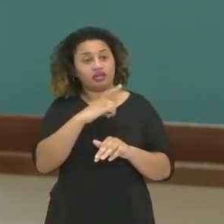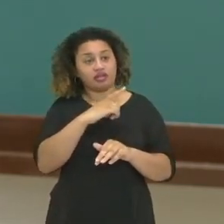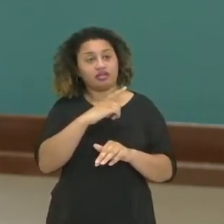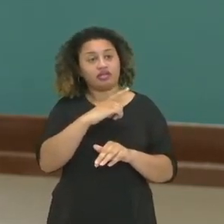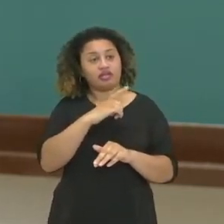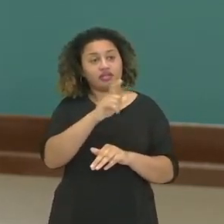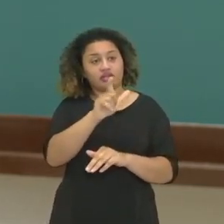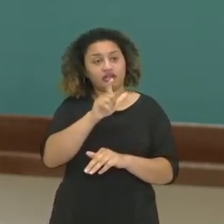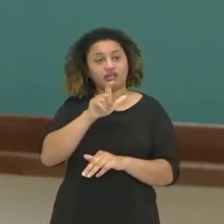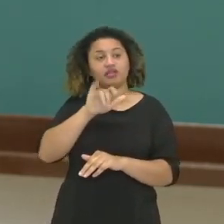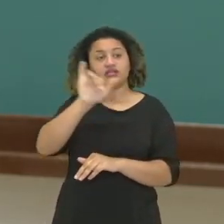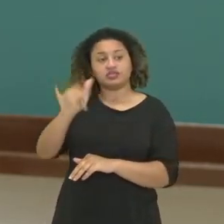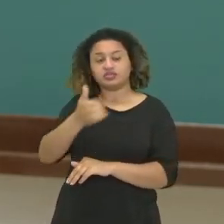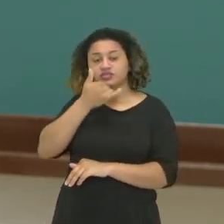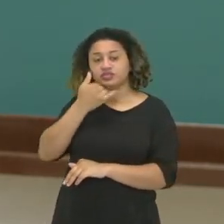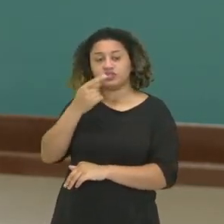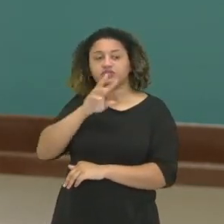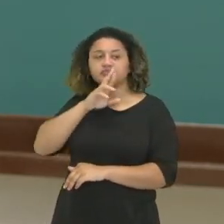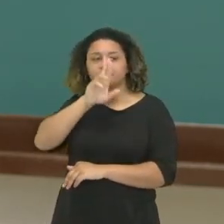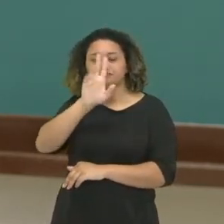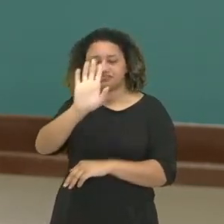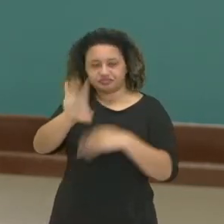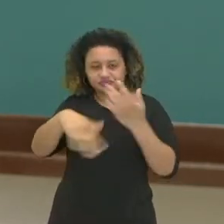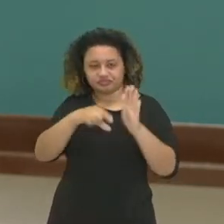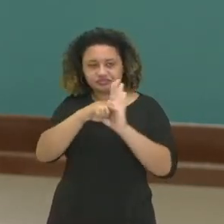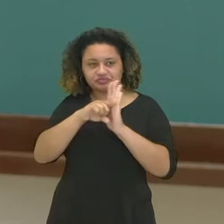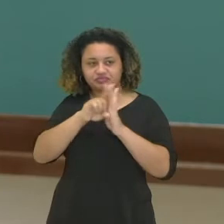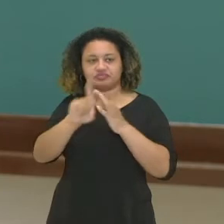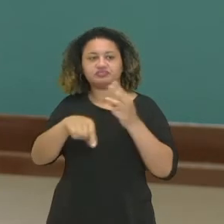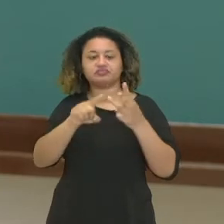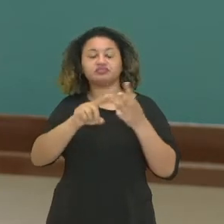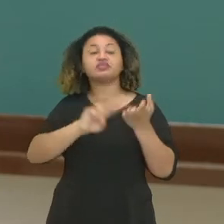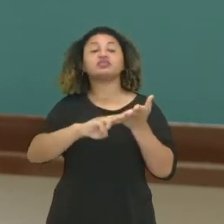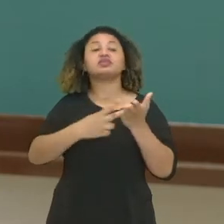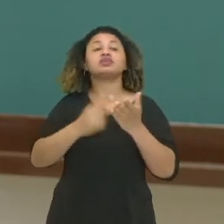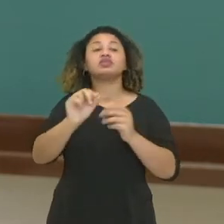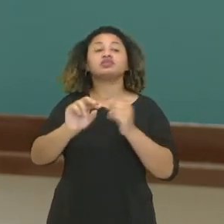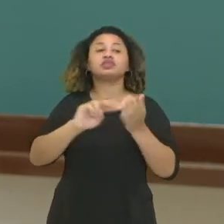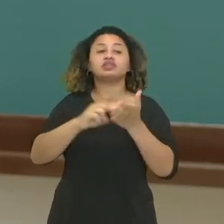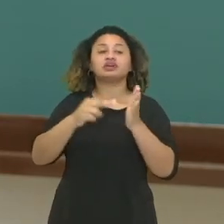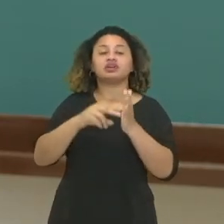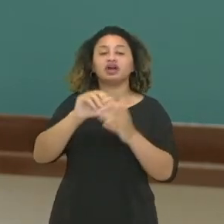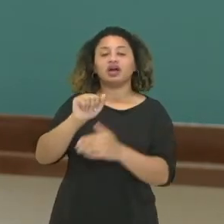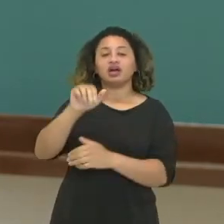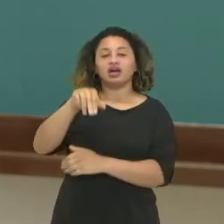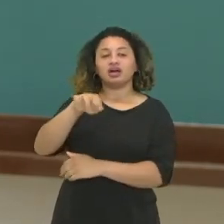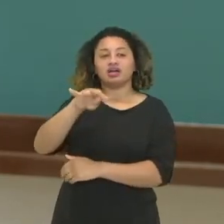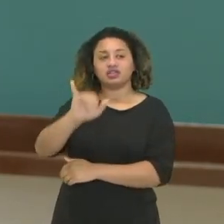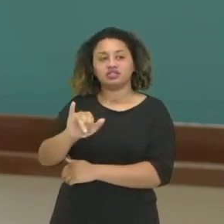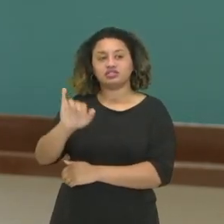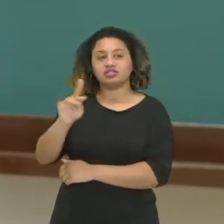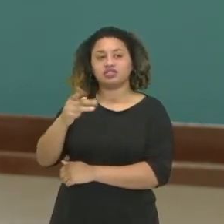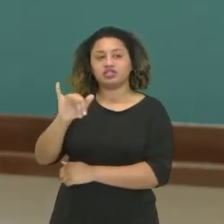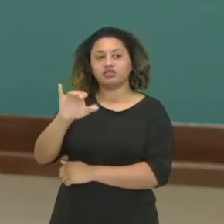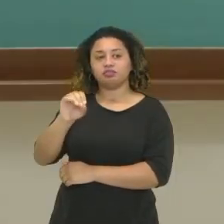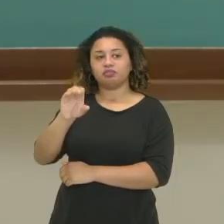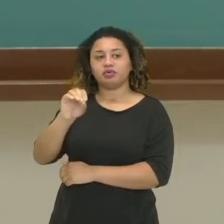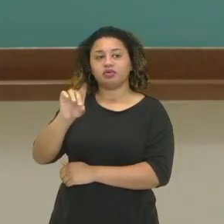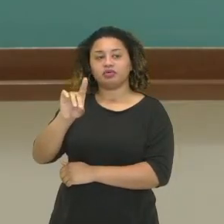Já você pesquisa. Traduza a expressão anti-hipocondríaco que aparece no segundo